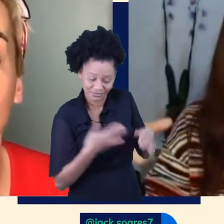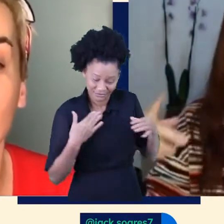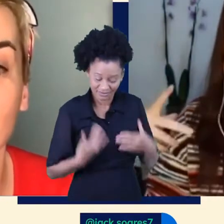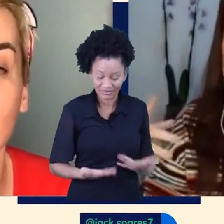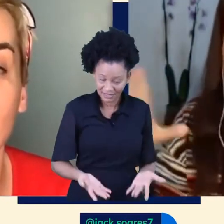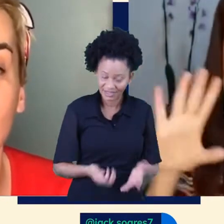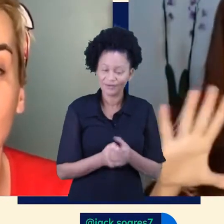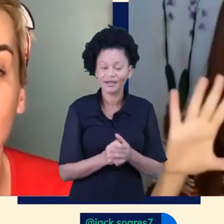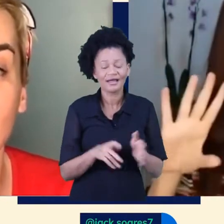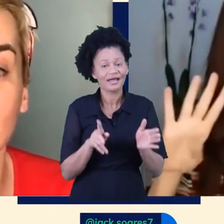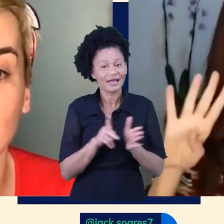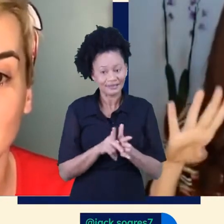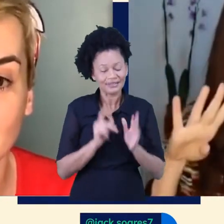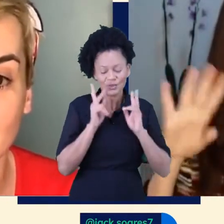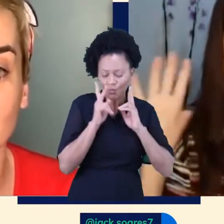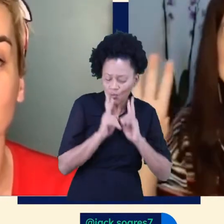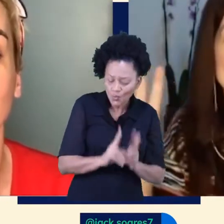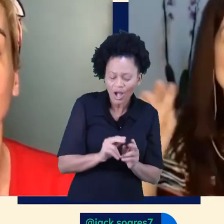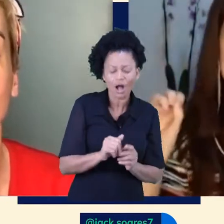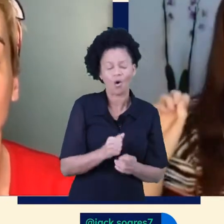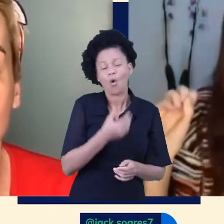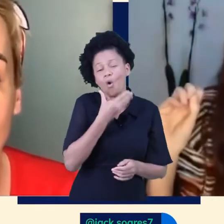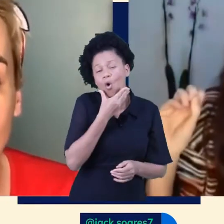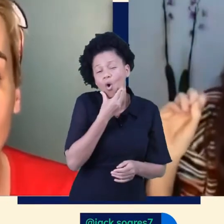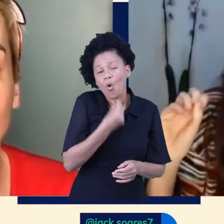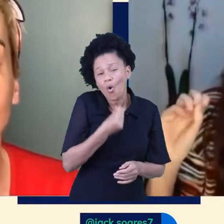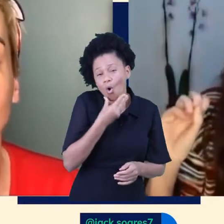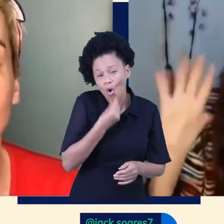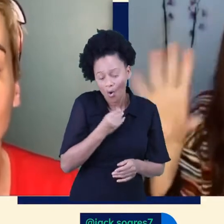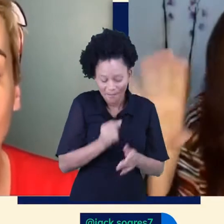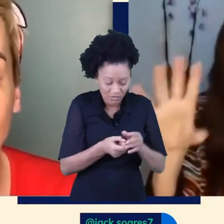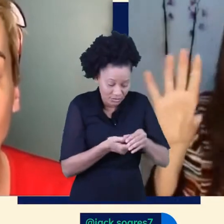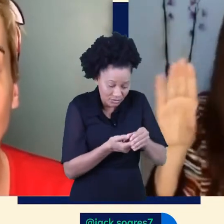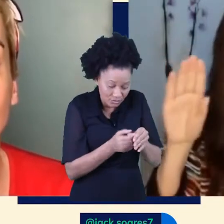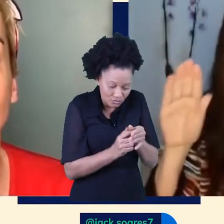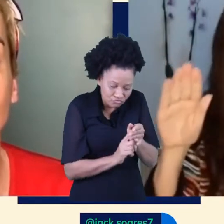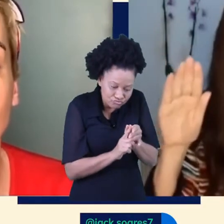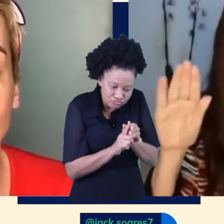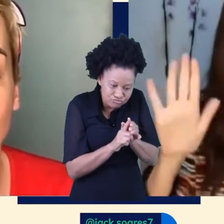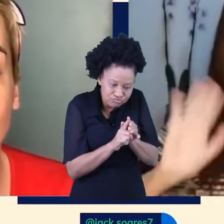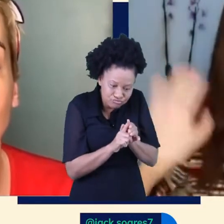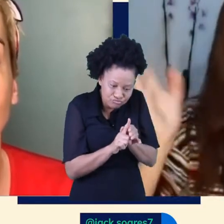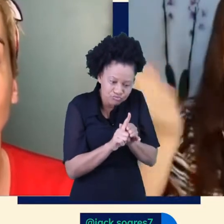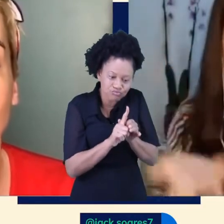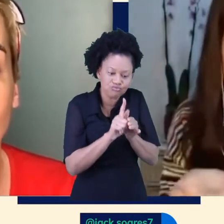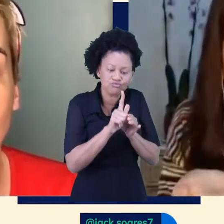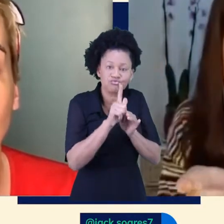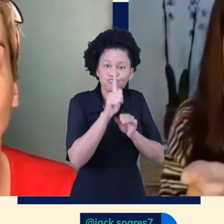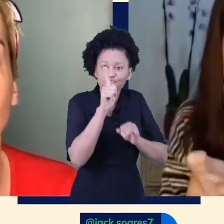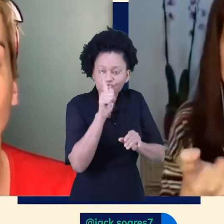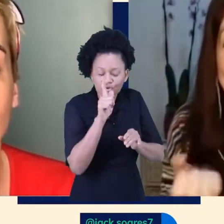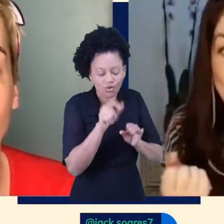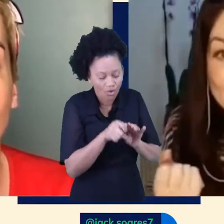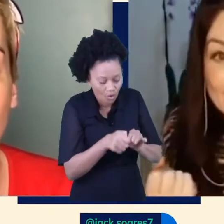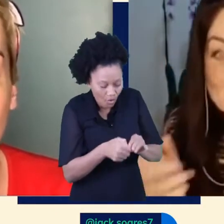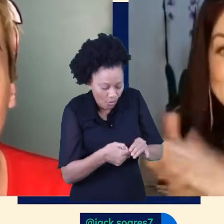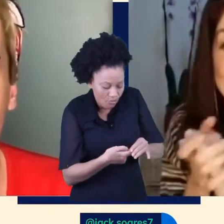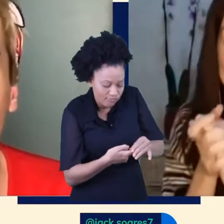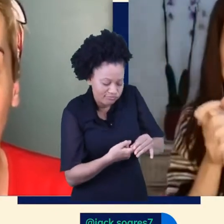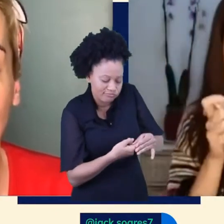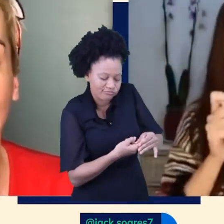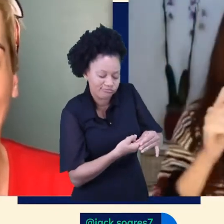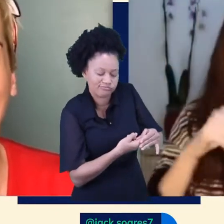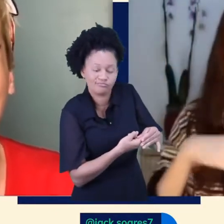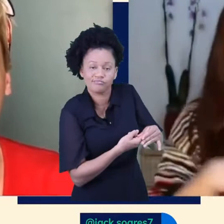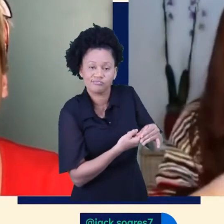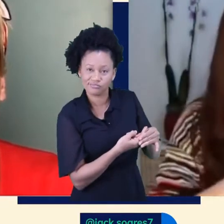Então, na verdade, a gente fala errado. Biologicamente, a referência do pênis não é a vulva, né? Lembrando que a vulva é a parte externa. Ó, a Thaís até